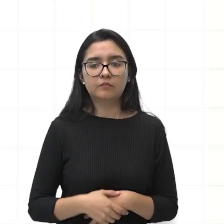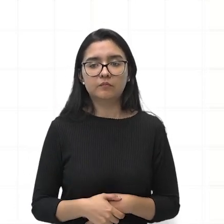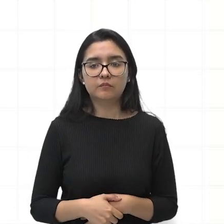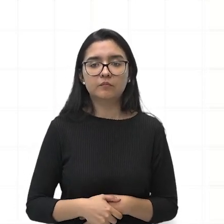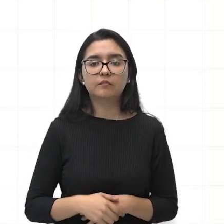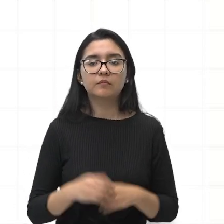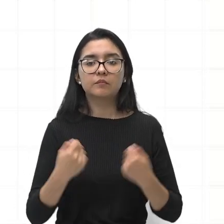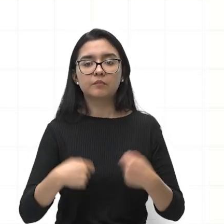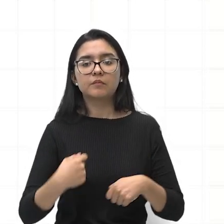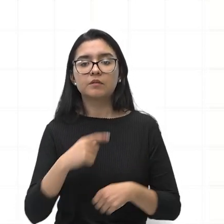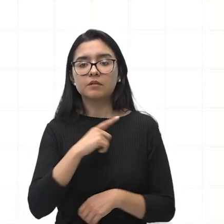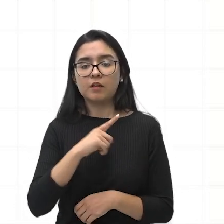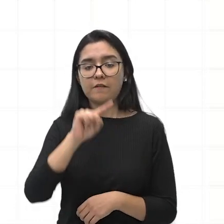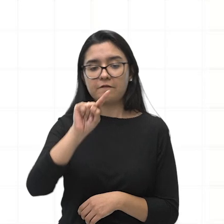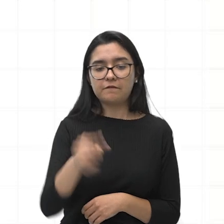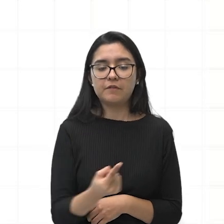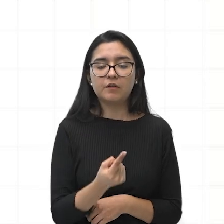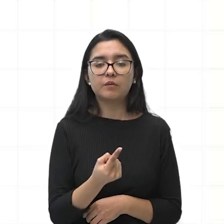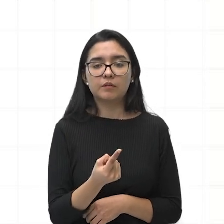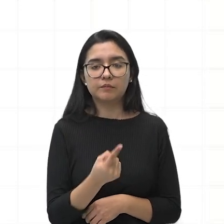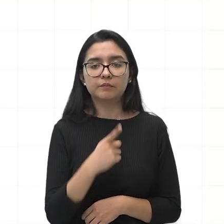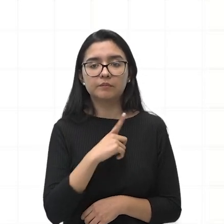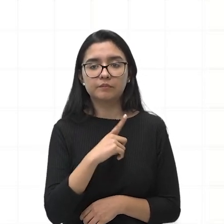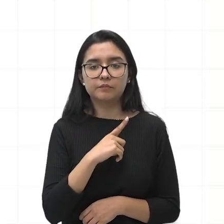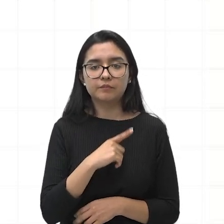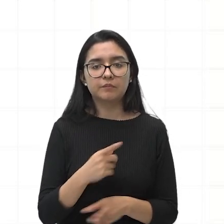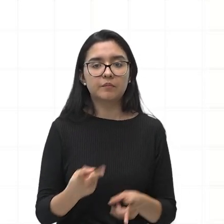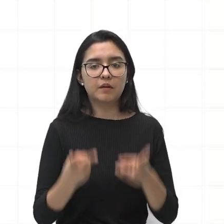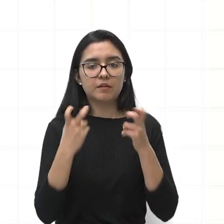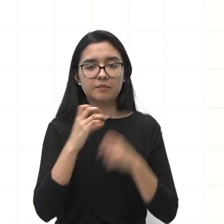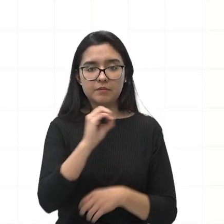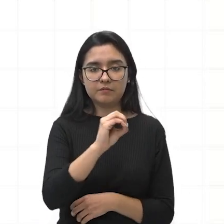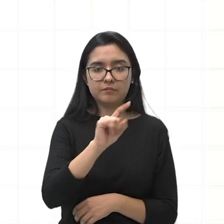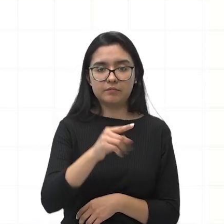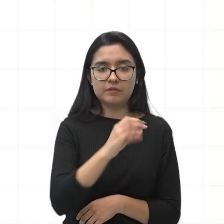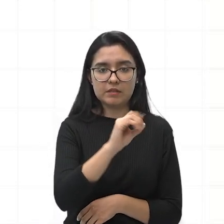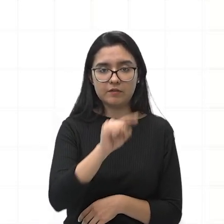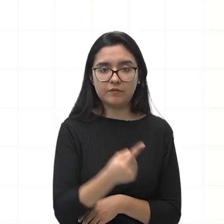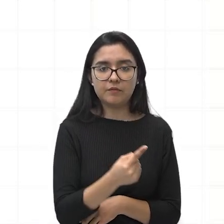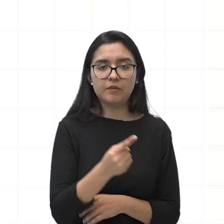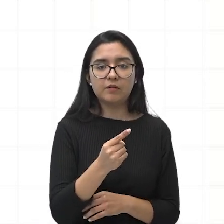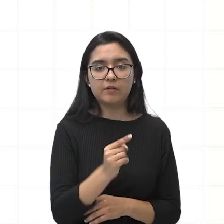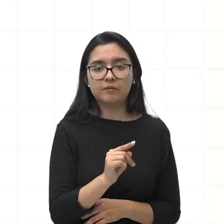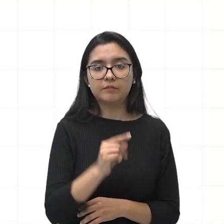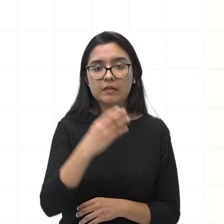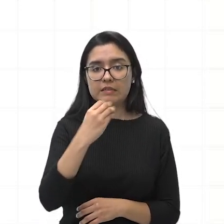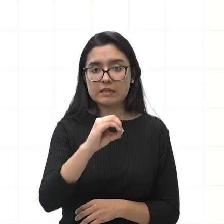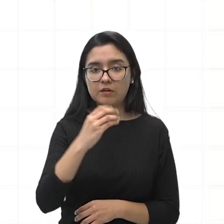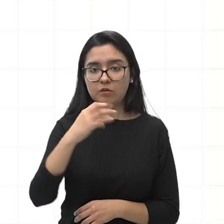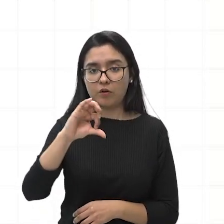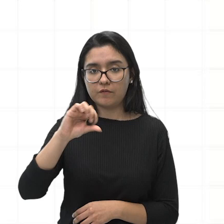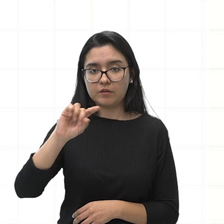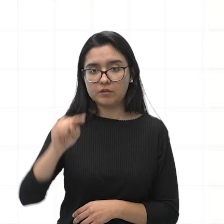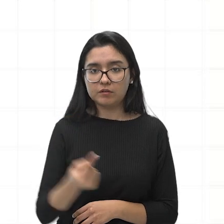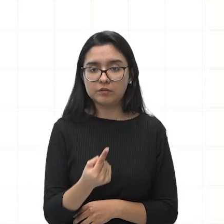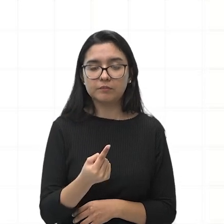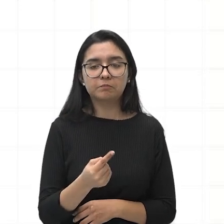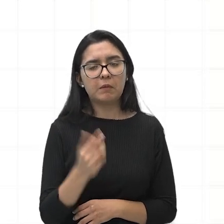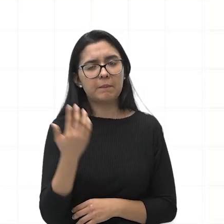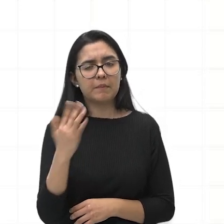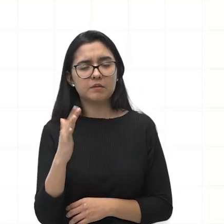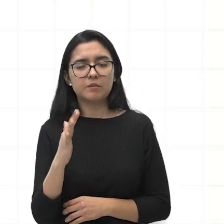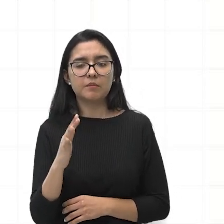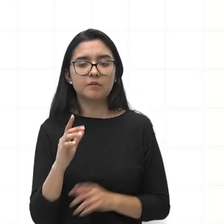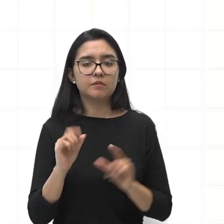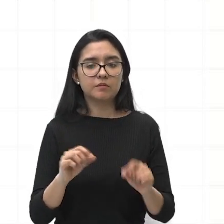deslocada duas casas para a direita. Então, nós vamos ter a vírgula que está aqui, vai passar para cá. Então, isso daqui vai ser aproximadamente, né, como está colocado